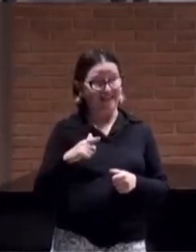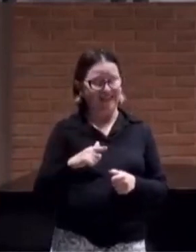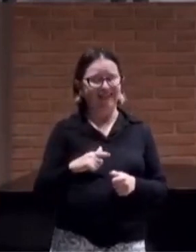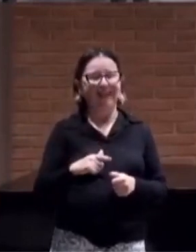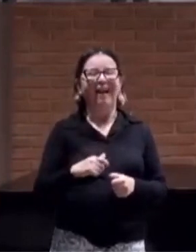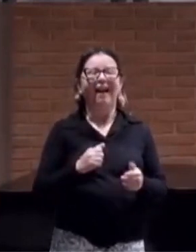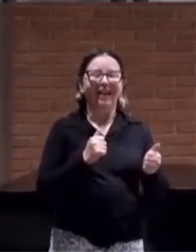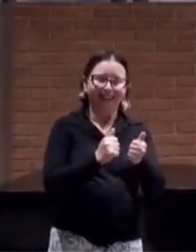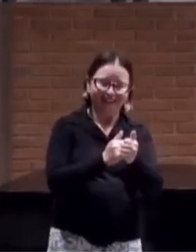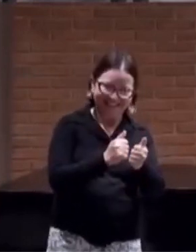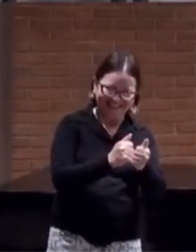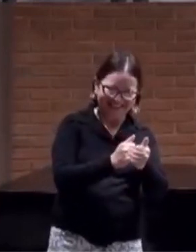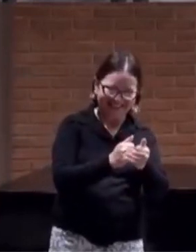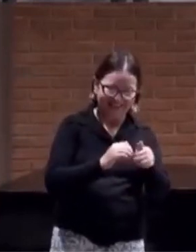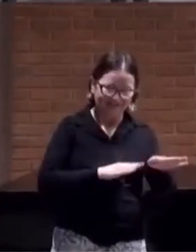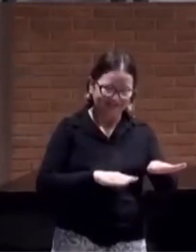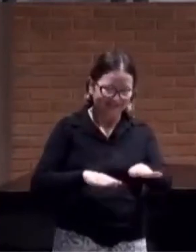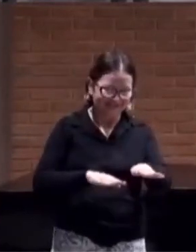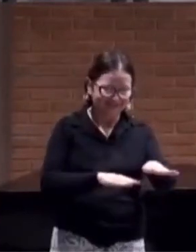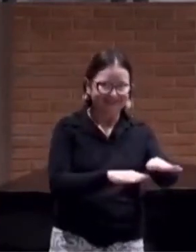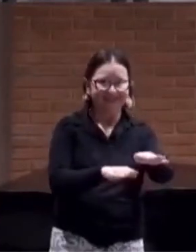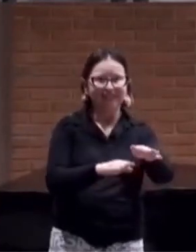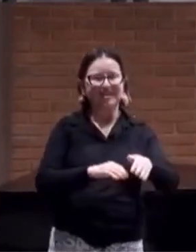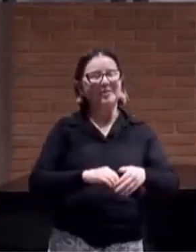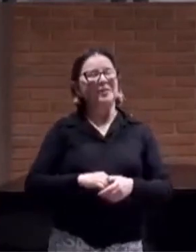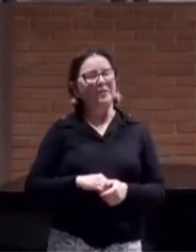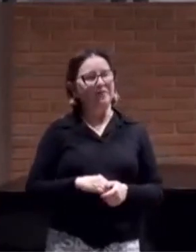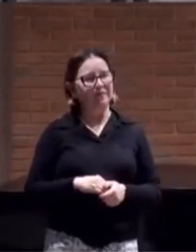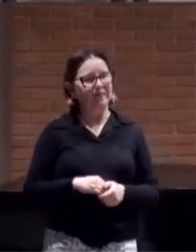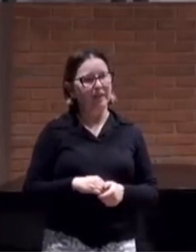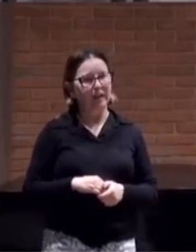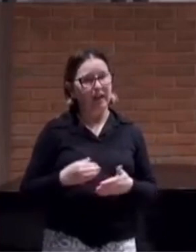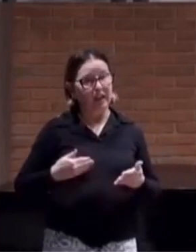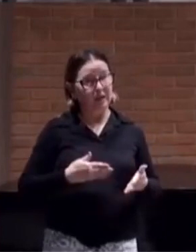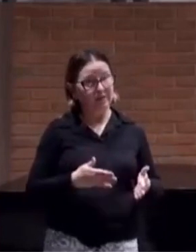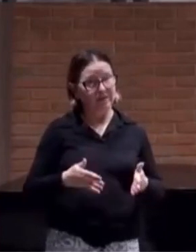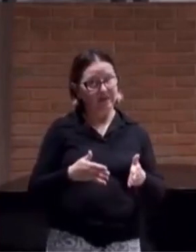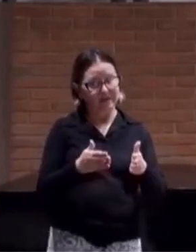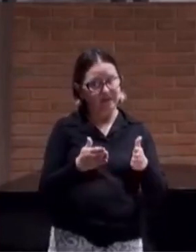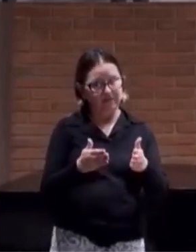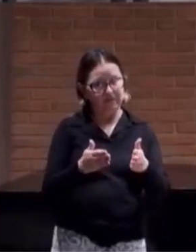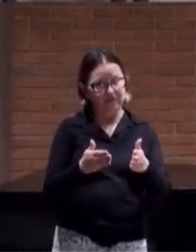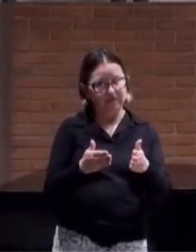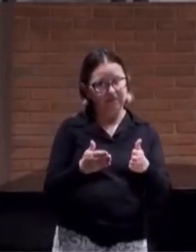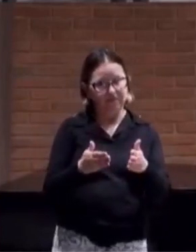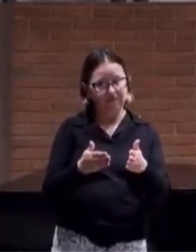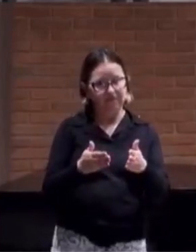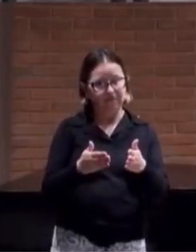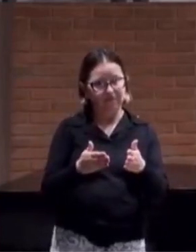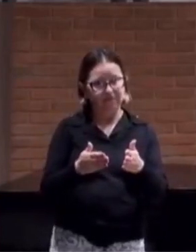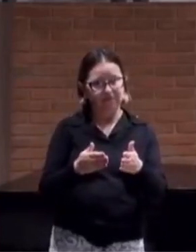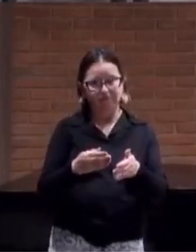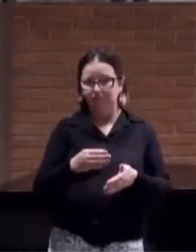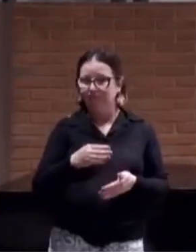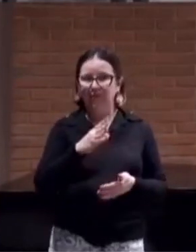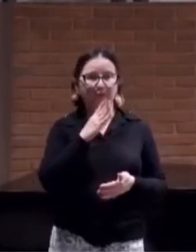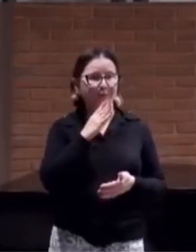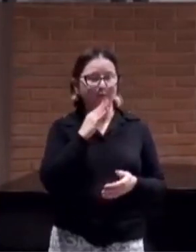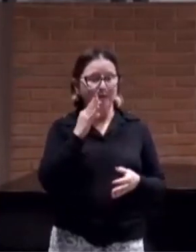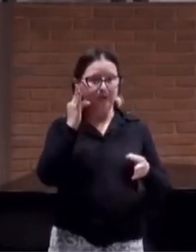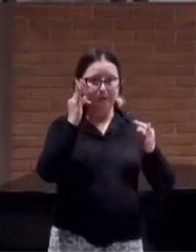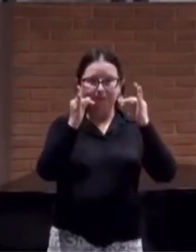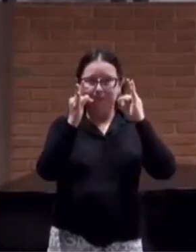atrás dele. O caminho não é um conhecimento